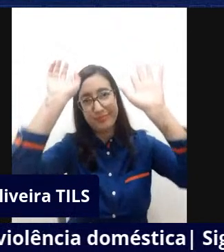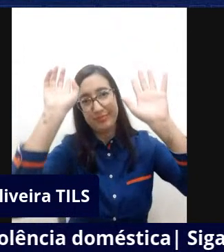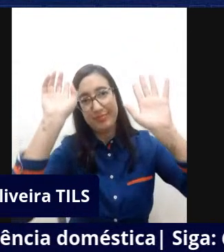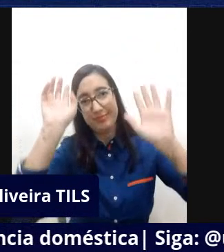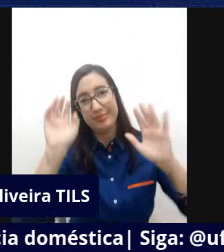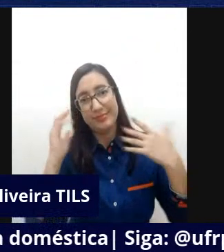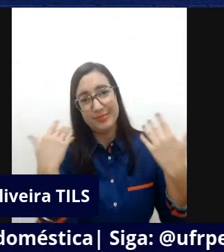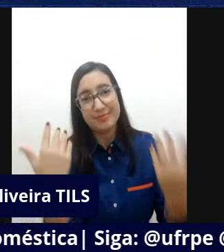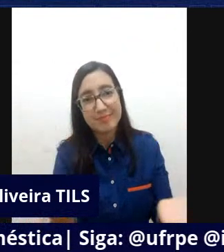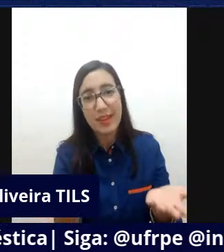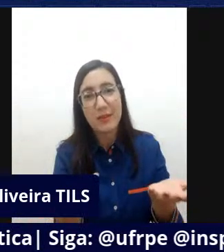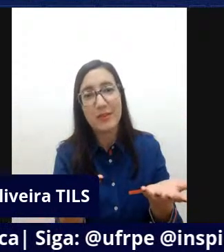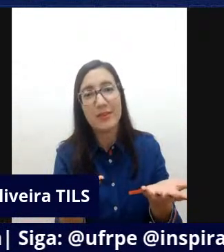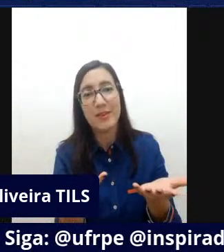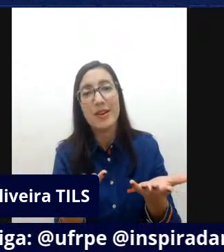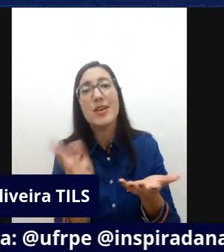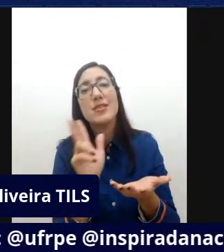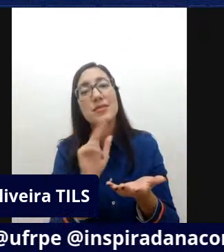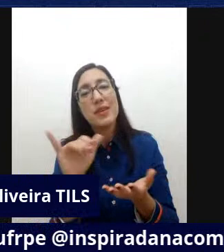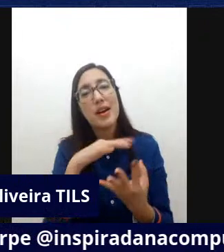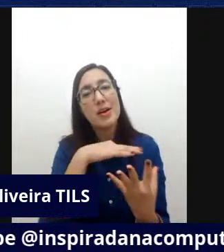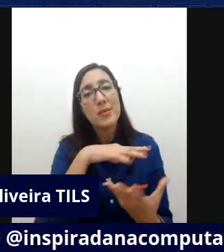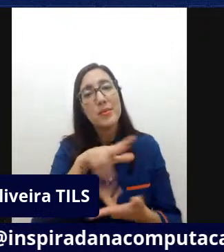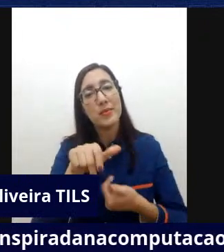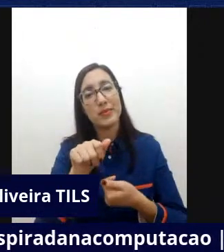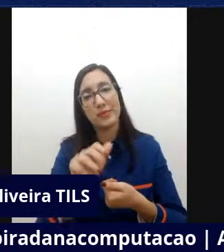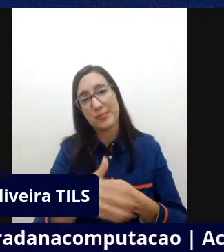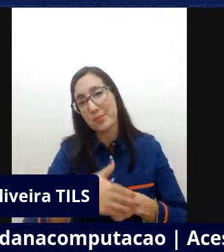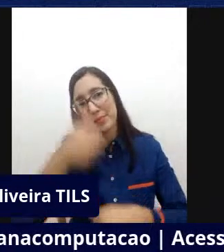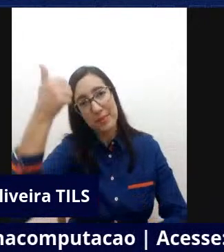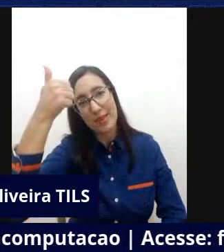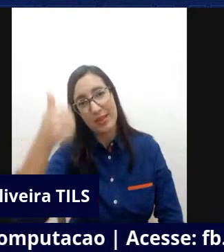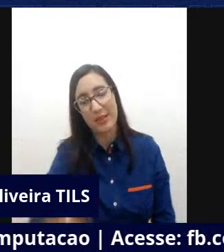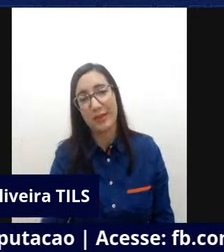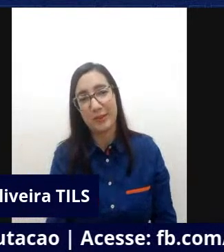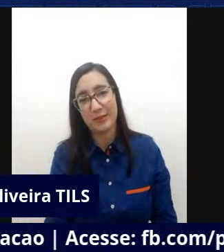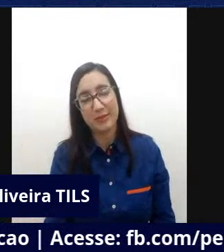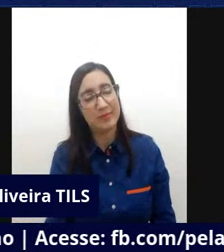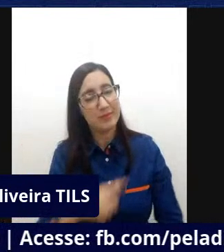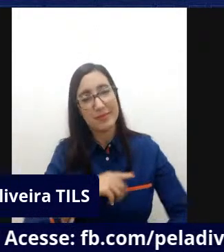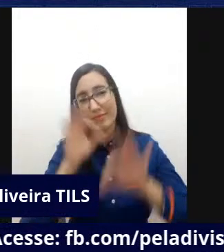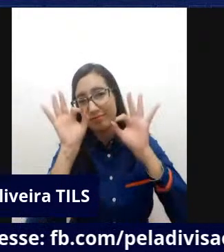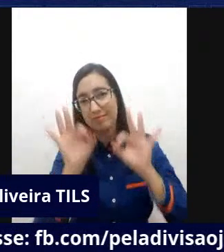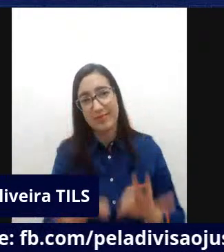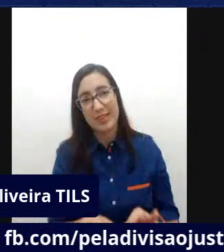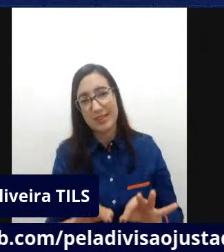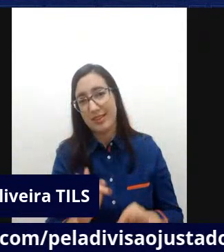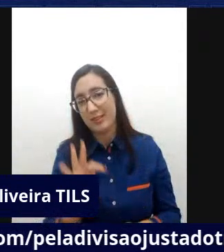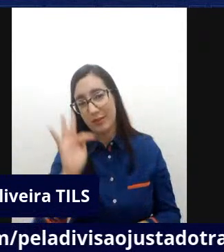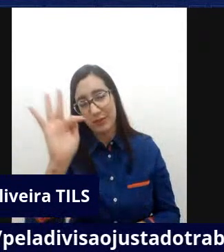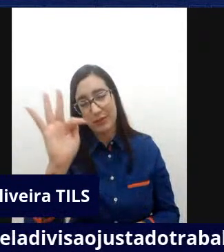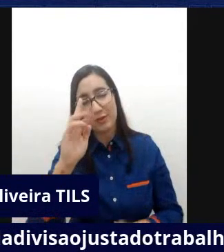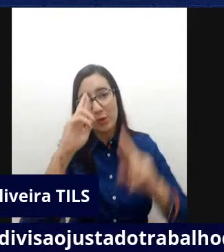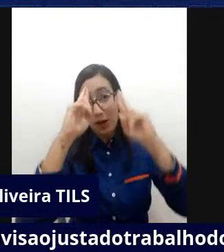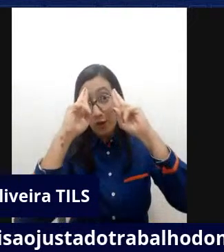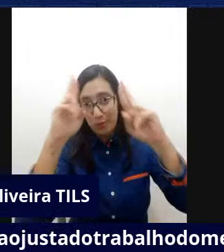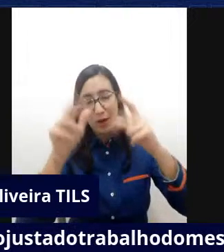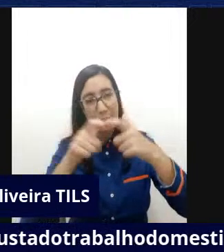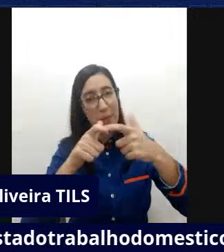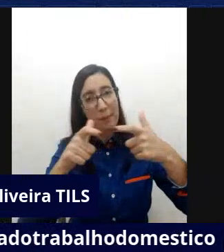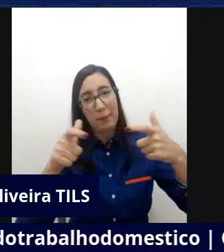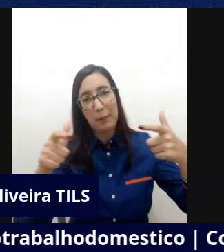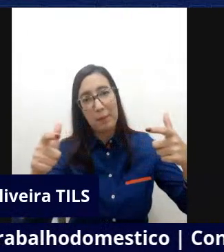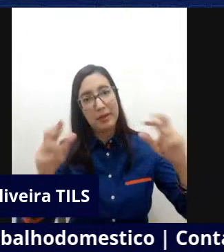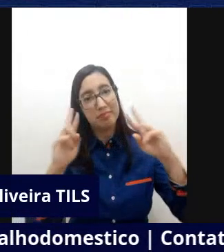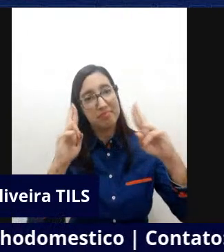ter um mundo melhor, né? A gente vai ter um mundo melhor quando isso acontecer. Espero que pelo menos daqui a